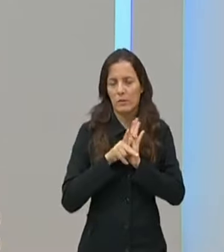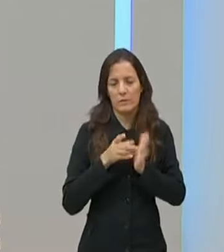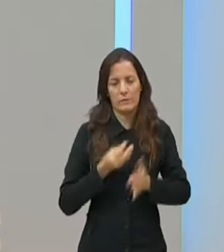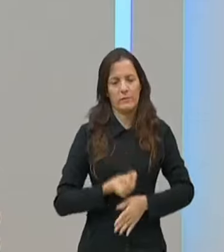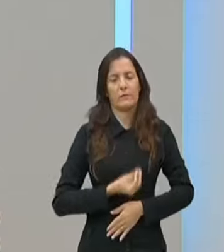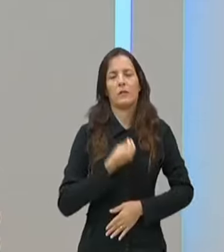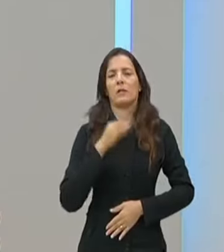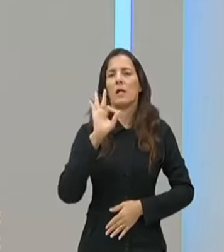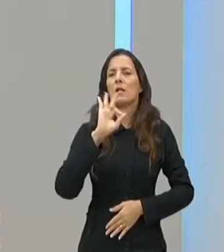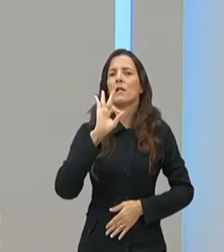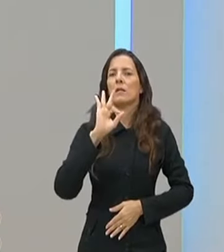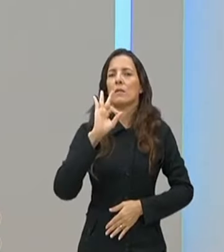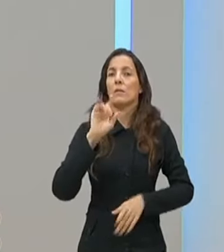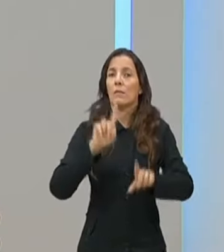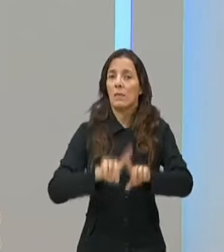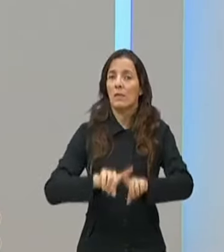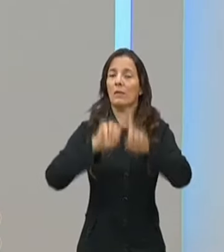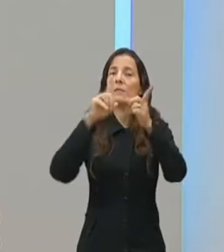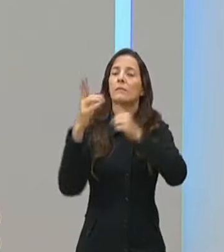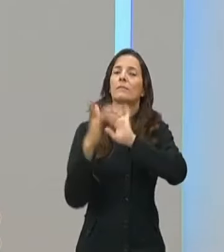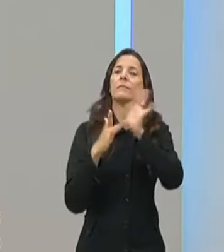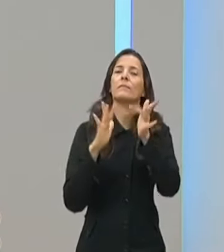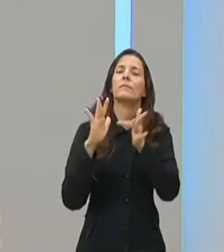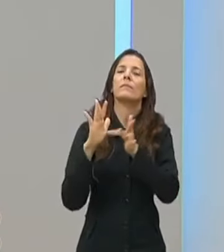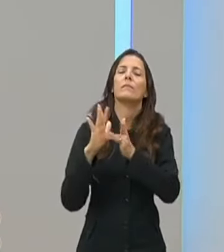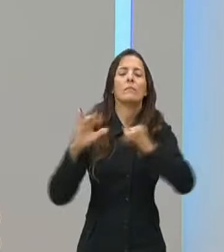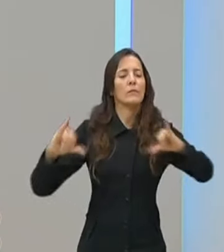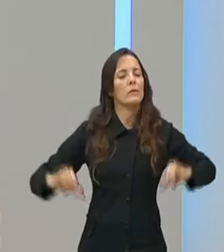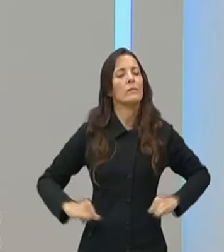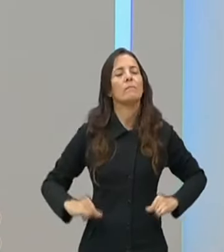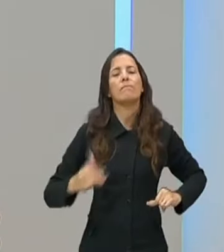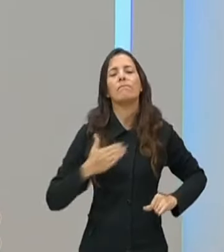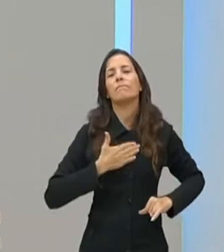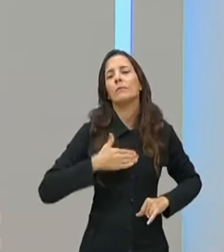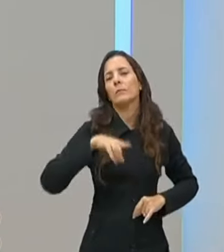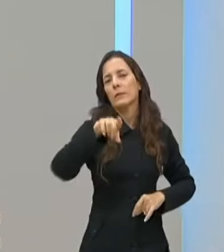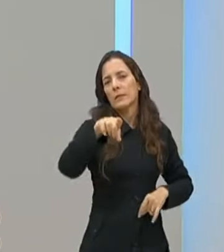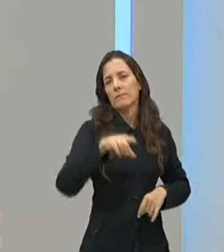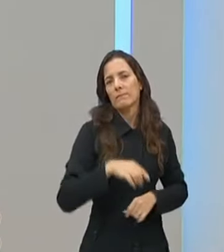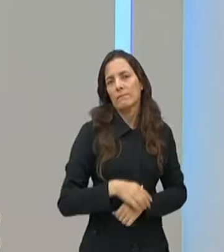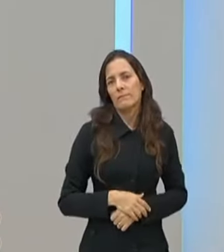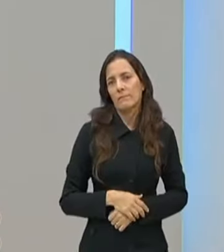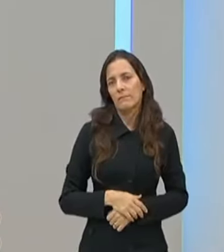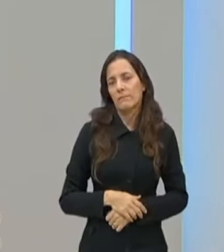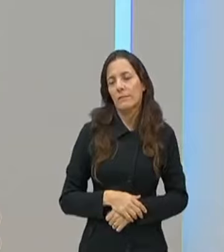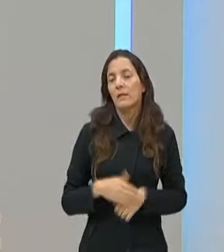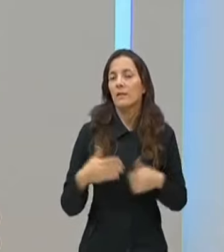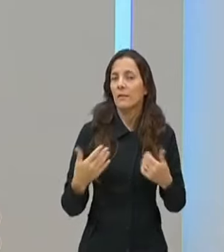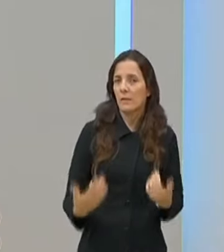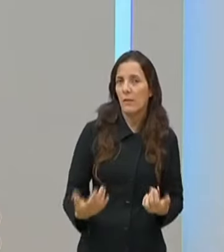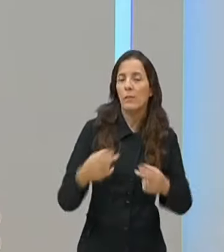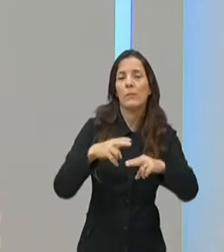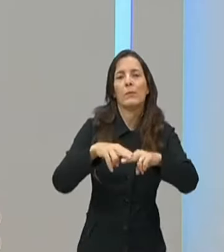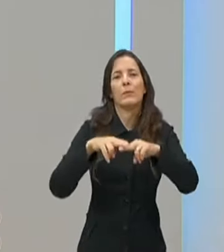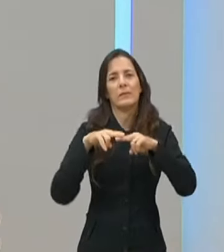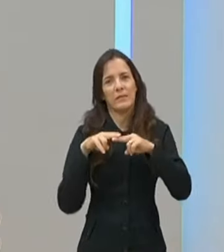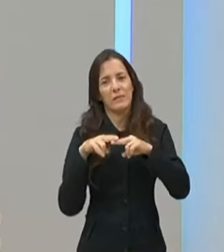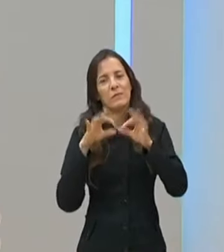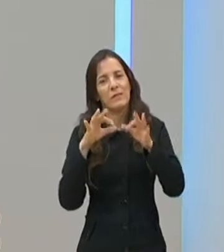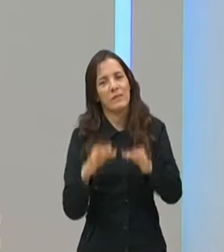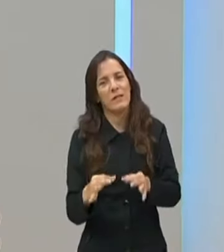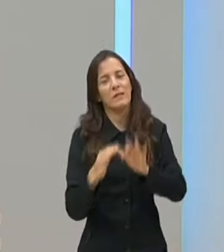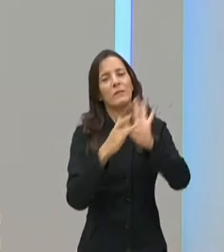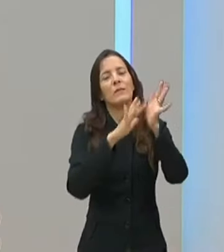nos conquistar, para nos alcançar. Este era o motivo, foi o motivo do grande sofrimento